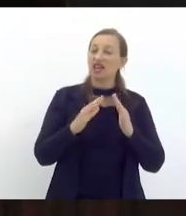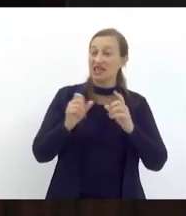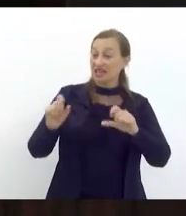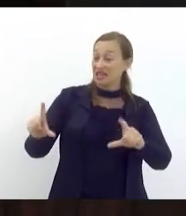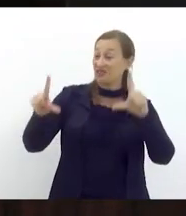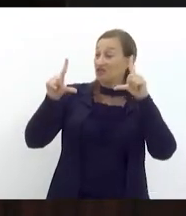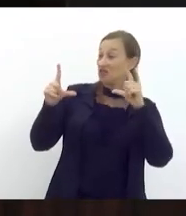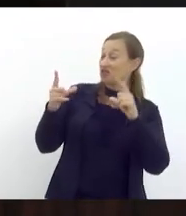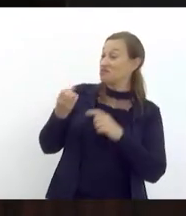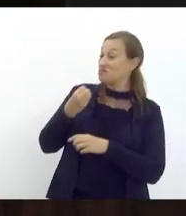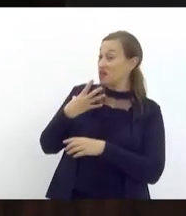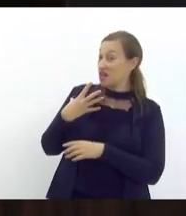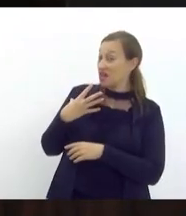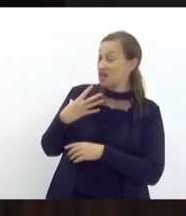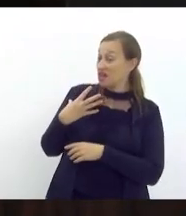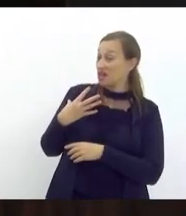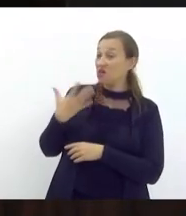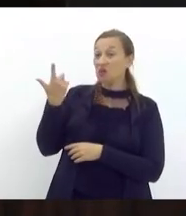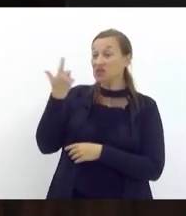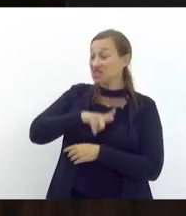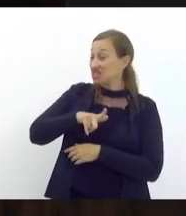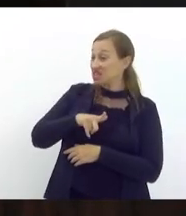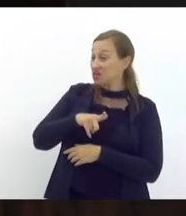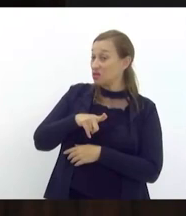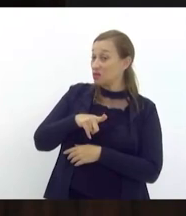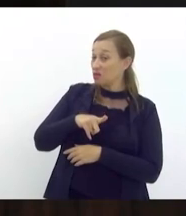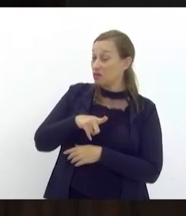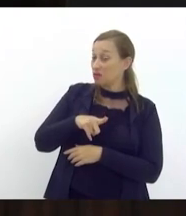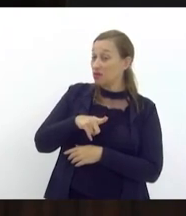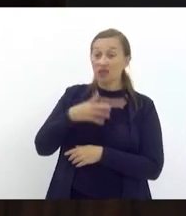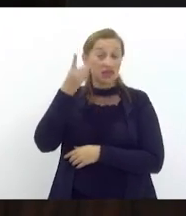de que a gente concedeu e atendeu o pleito deputado